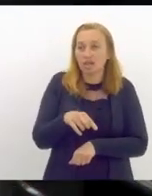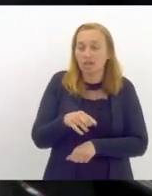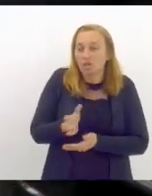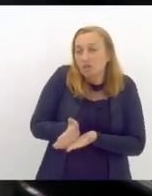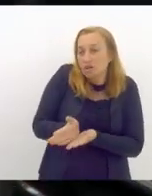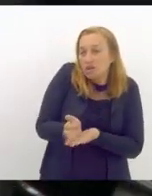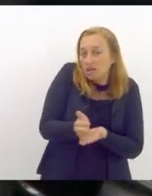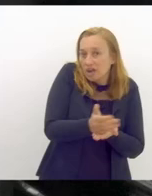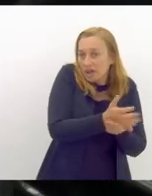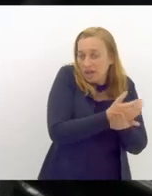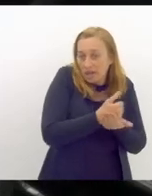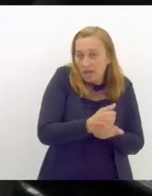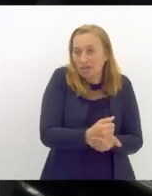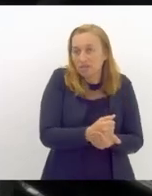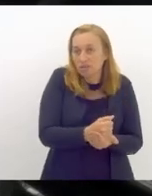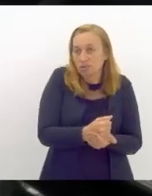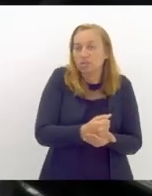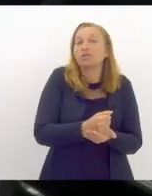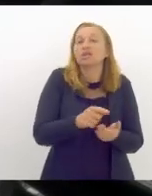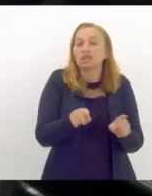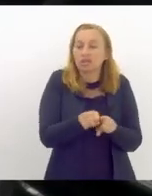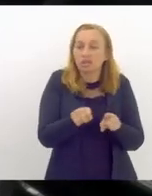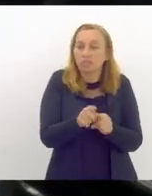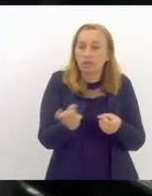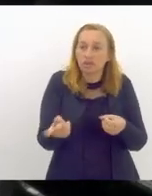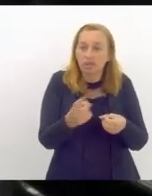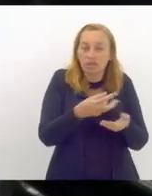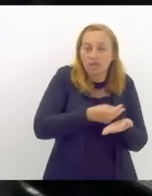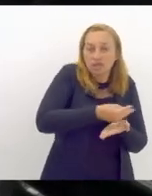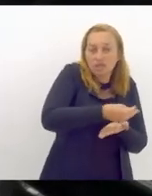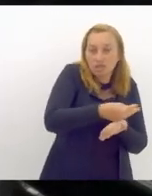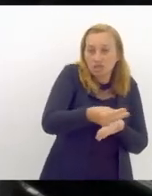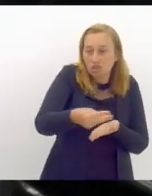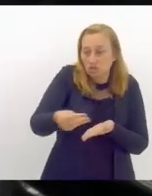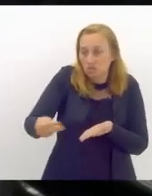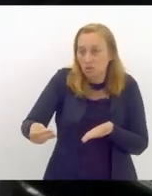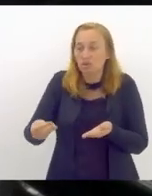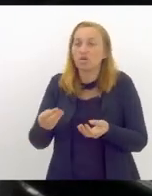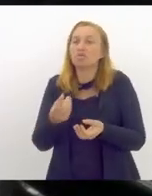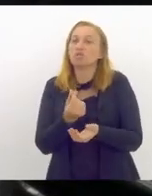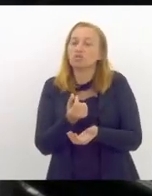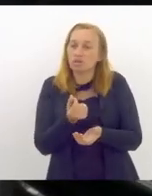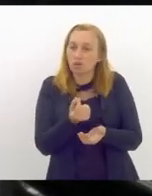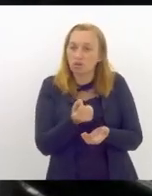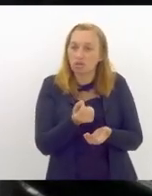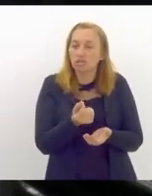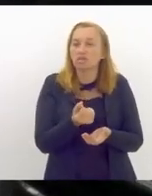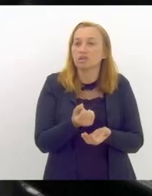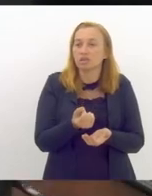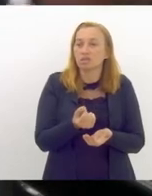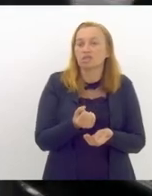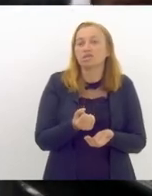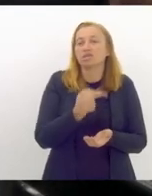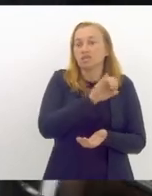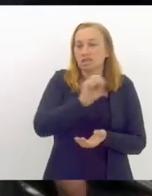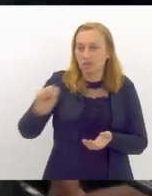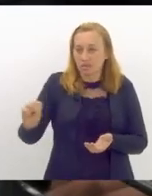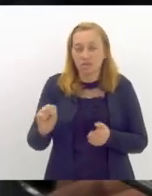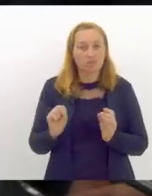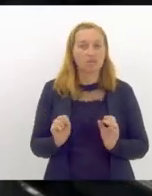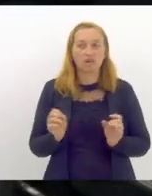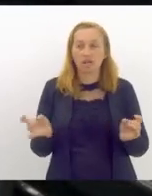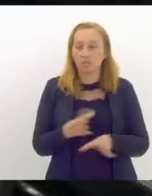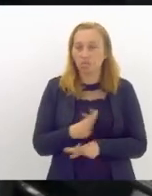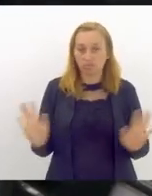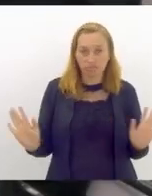arrecadador e o repassador das questões dos valores é atinentes ao ICMS ponto final